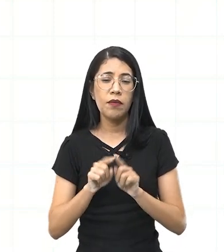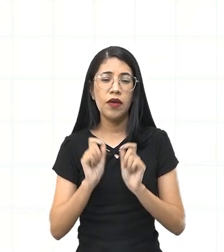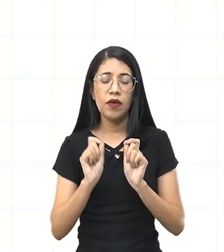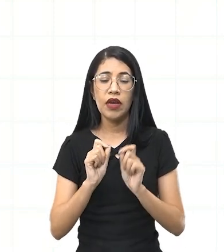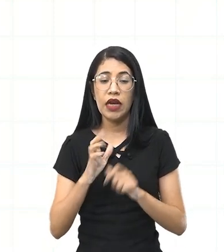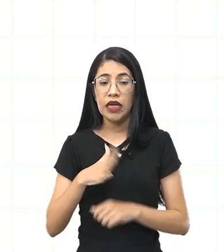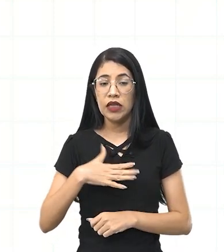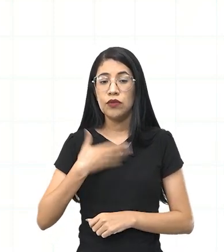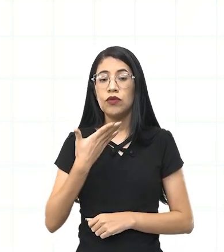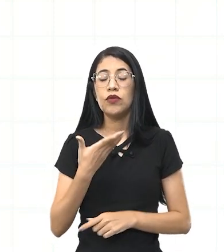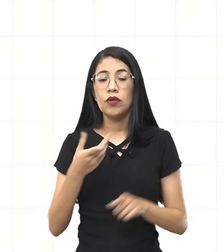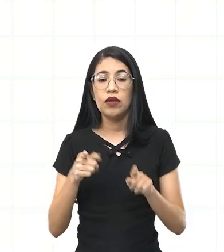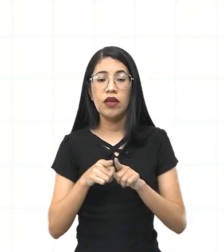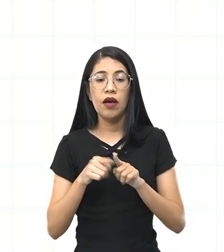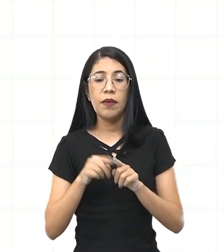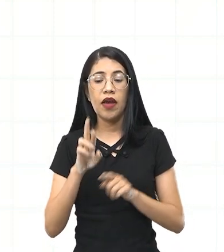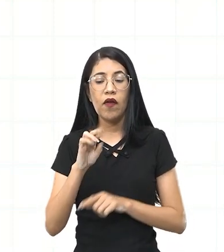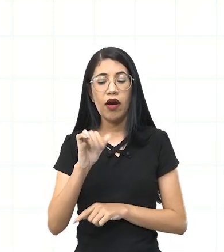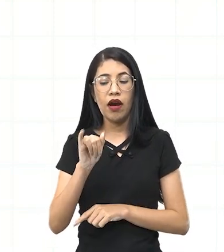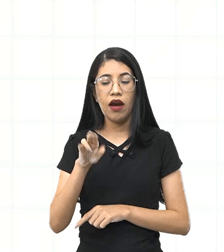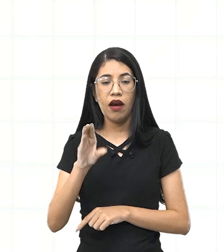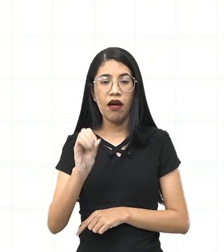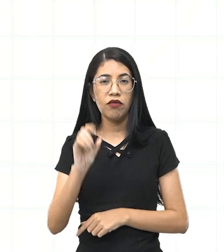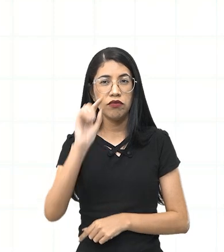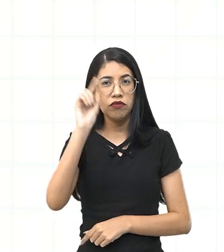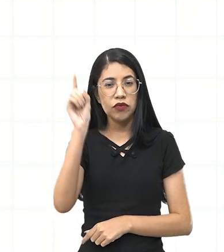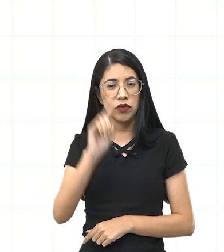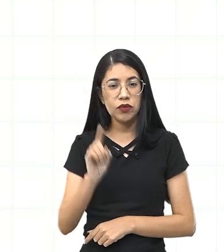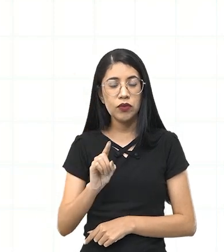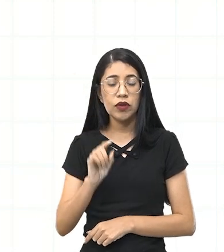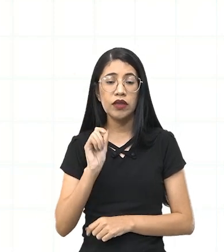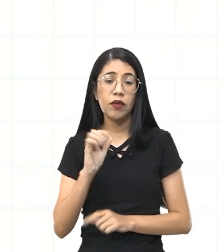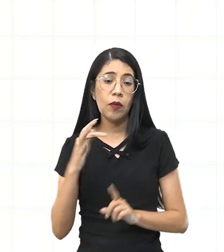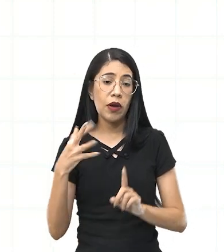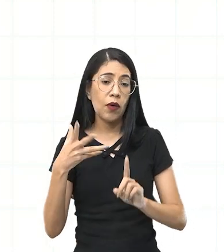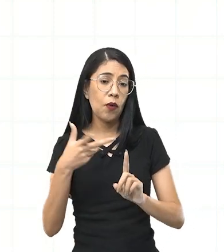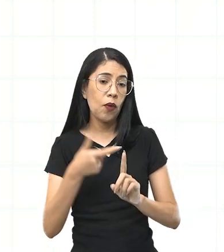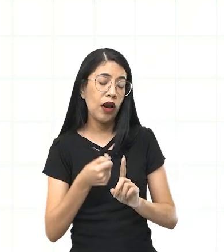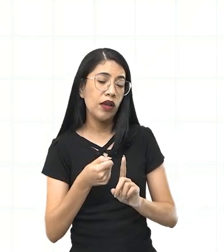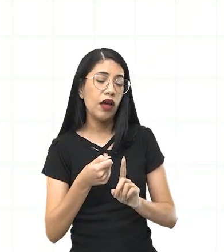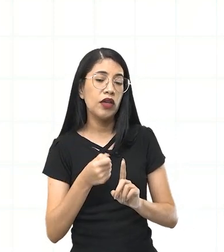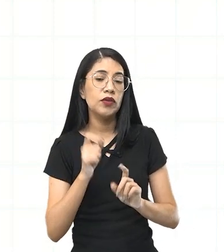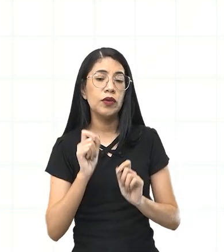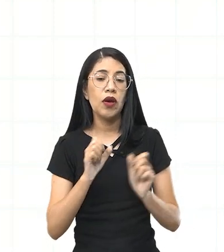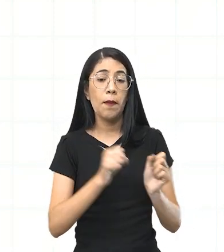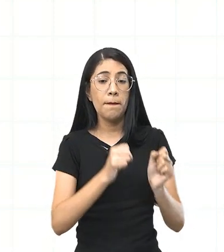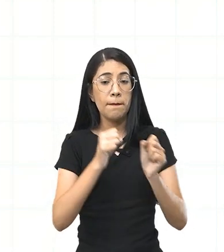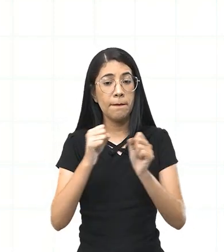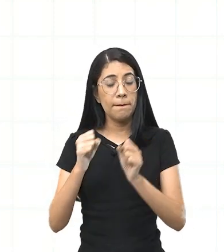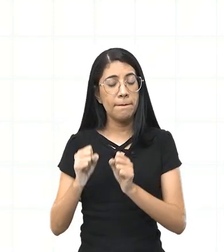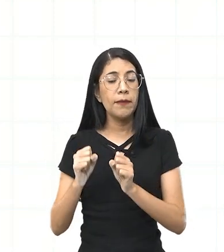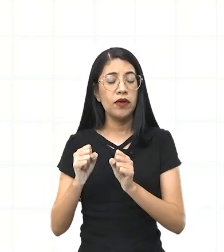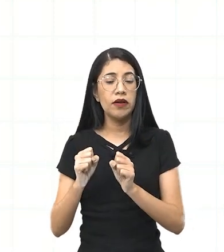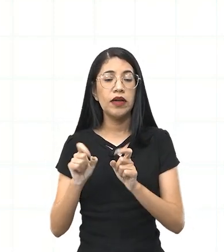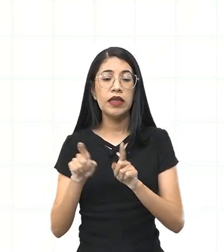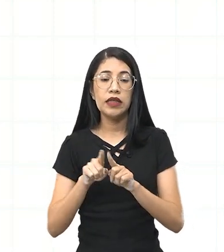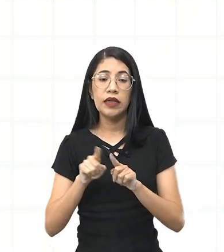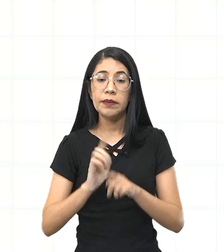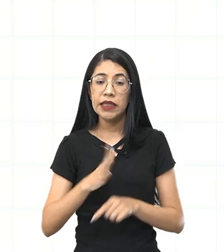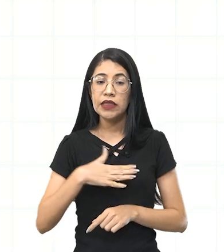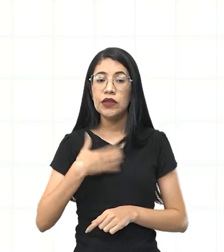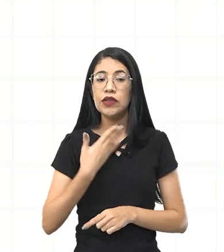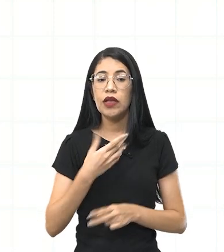vezes assustador é o raio. Então ele está qualificando o raio como poderoso, duas características, e